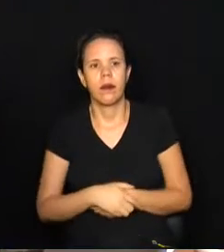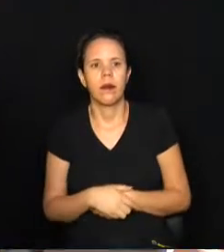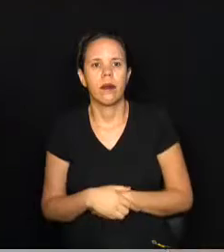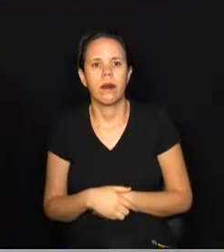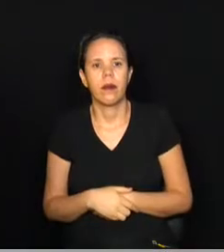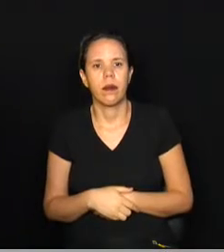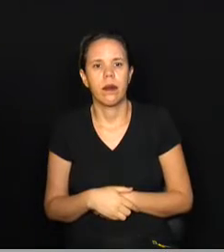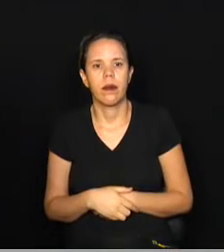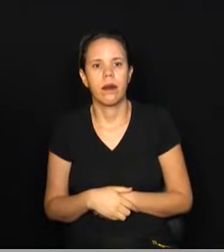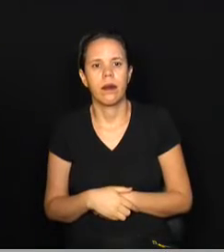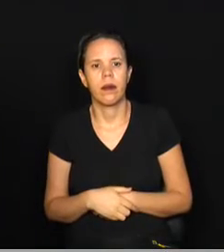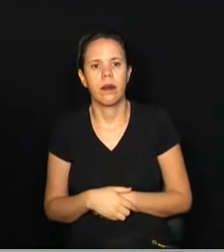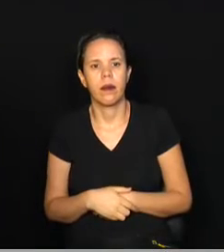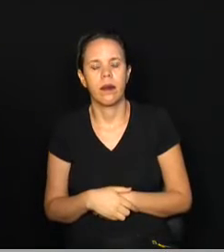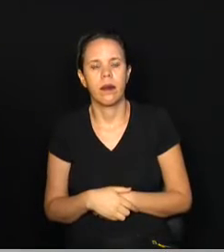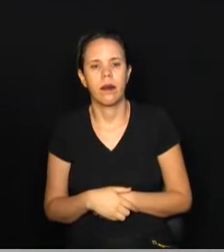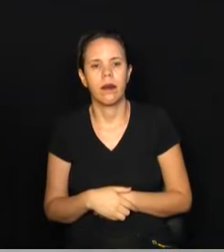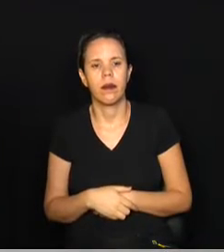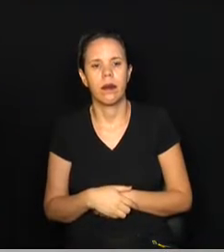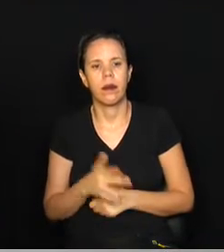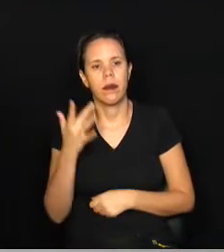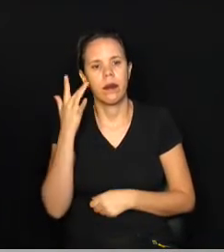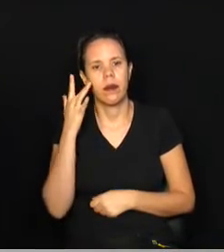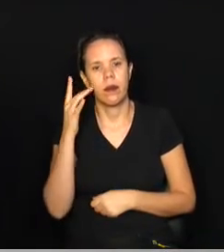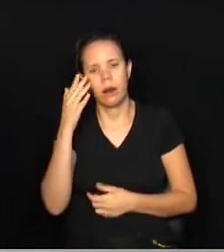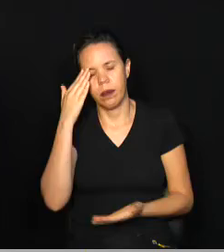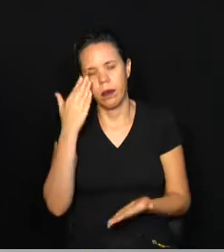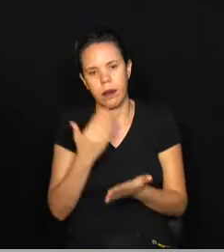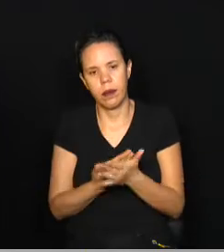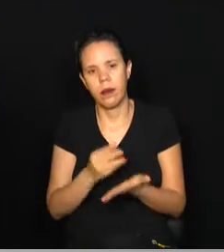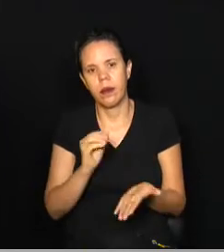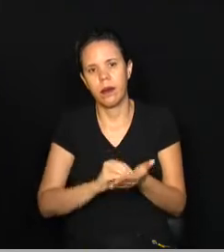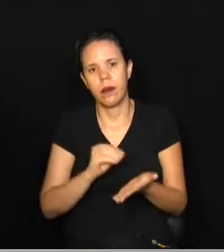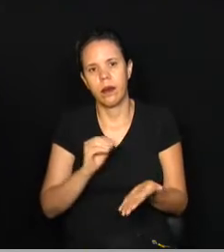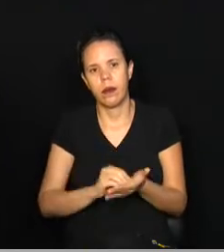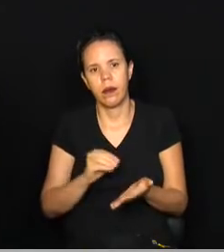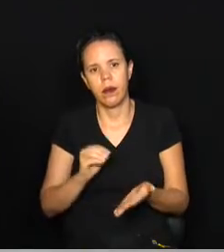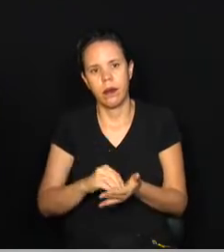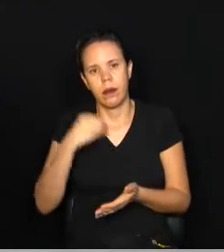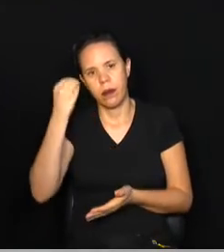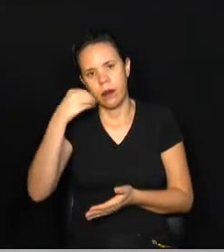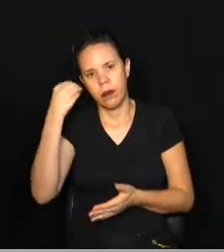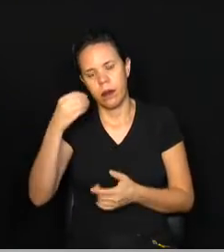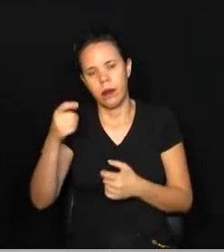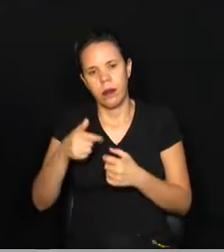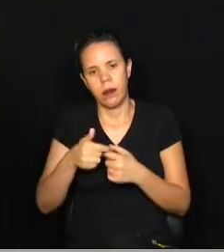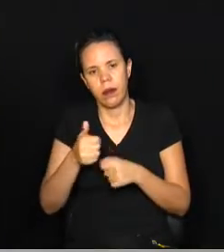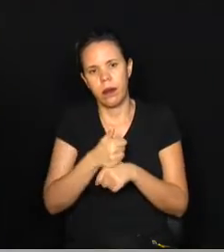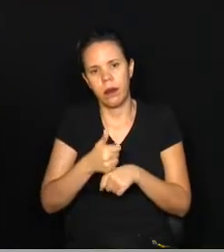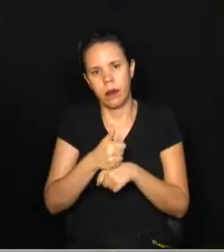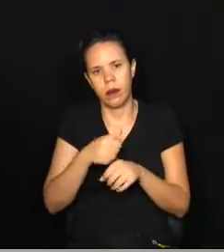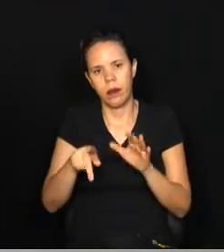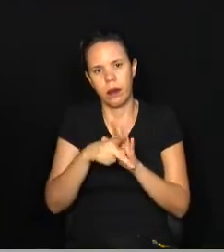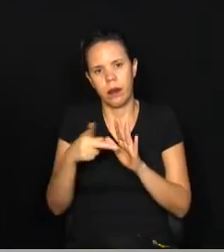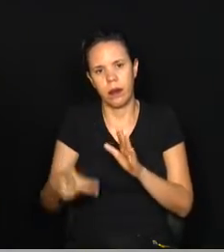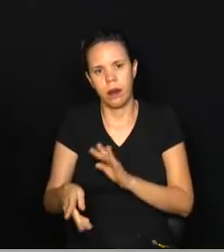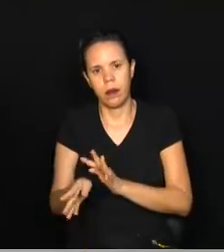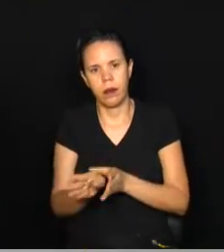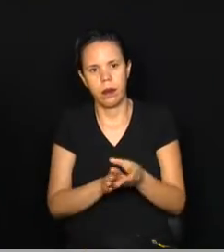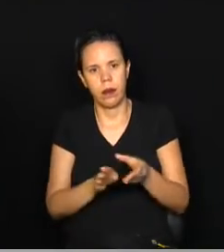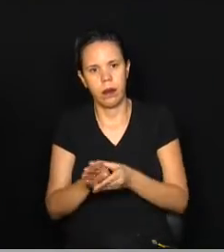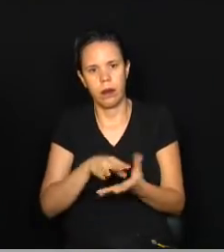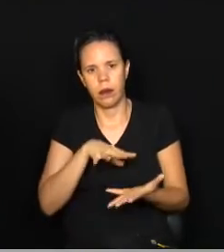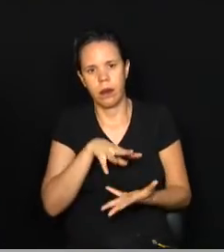Bom, quanto a essa questão, eu acredito um pouco de falta de conhecimento da própria classe, né? Porque o próprio Conselho Mundial